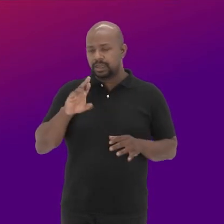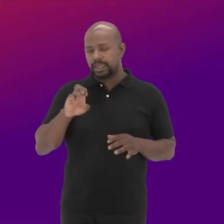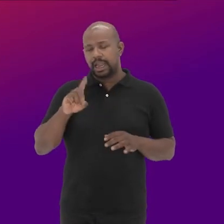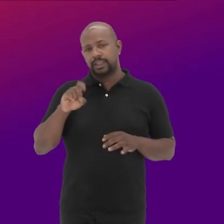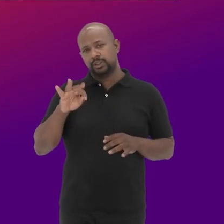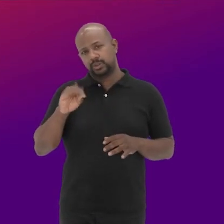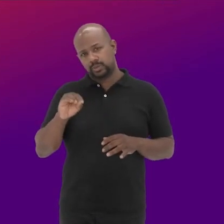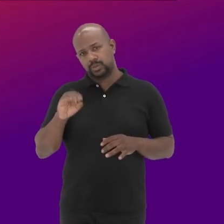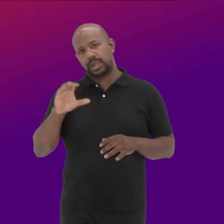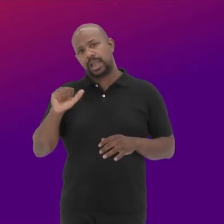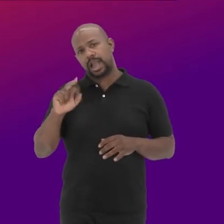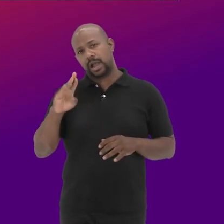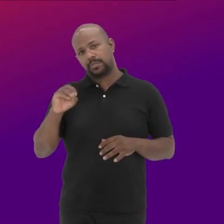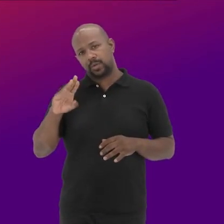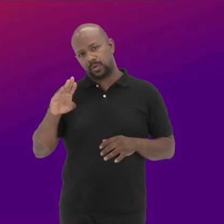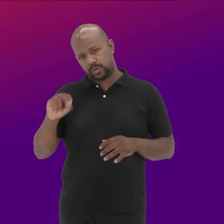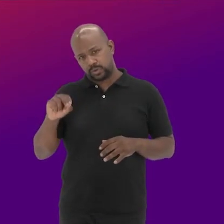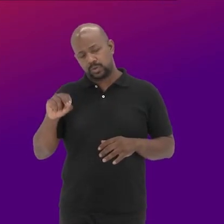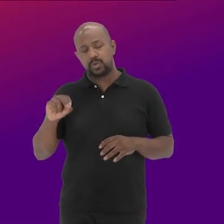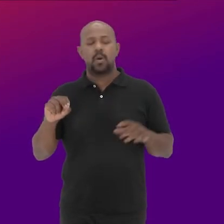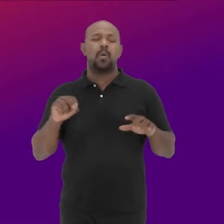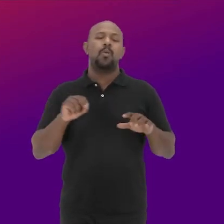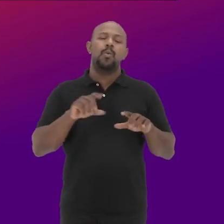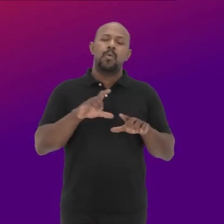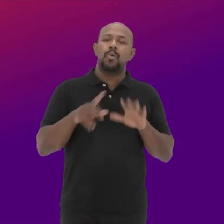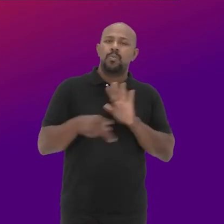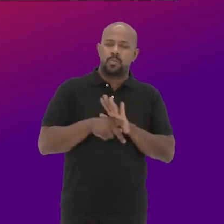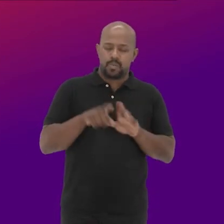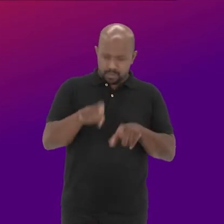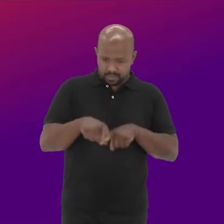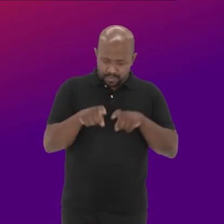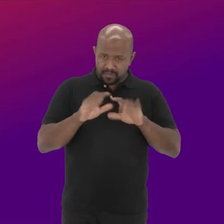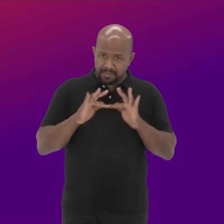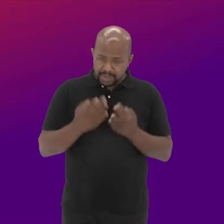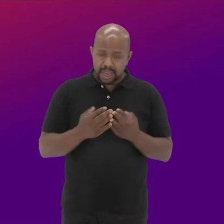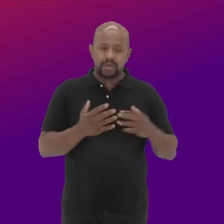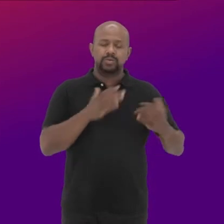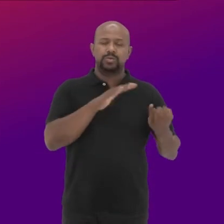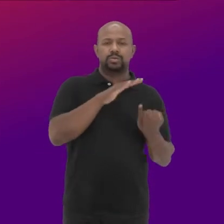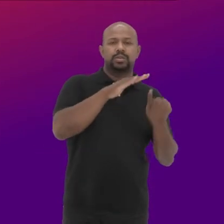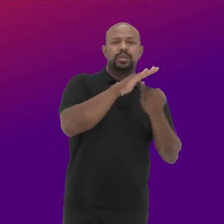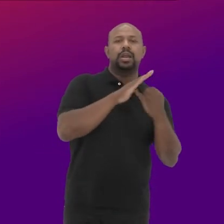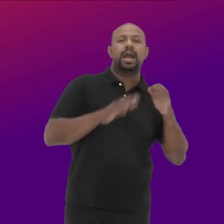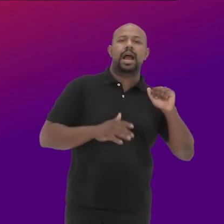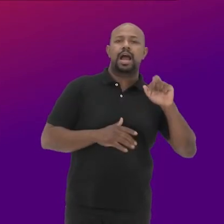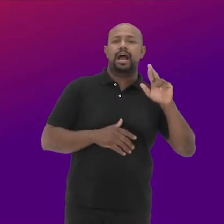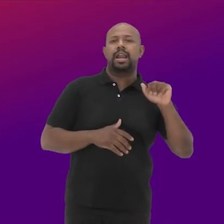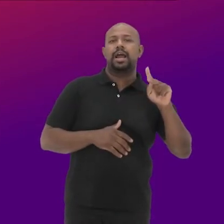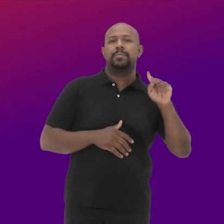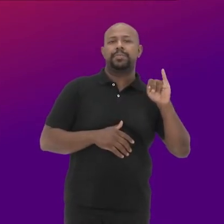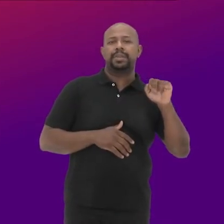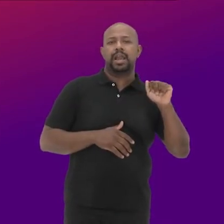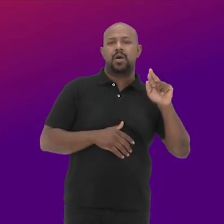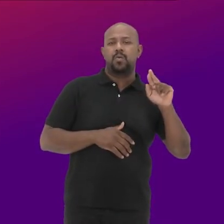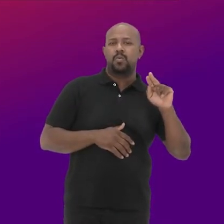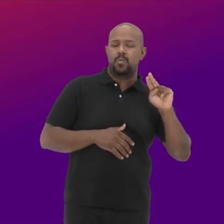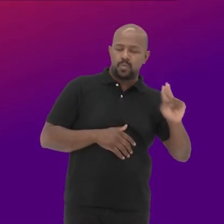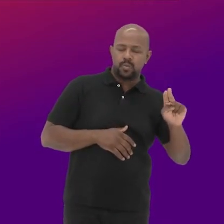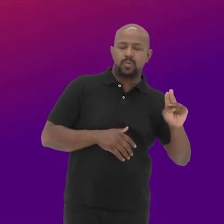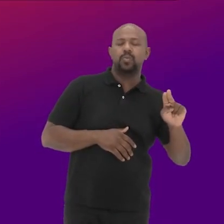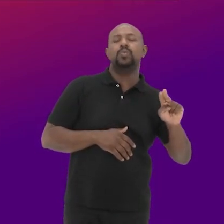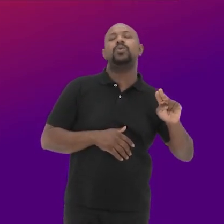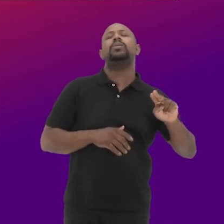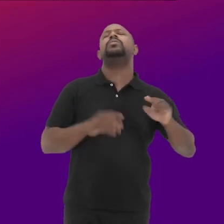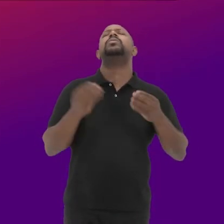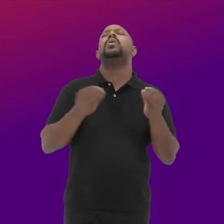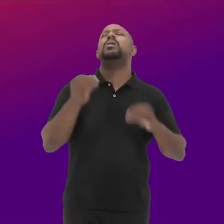de carbono com o produtor familiar e com a instituição Arapiaú, foi visto,